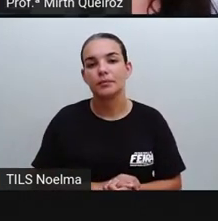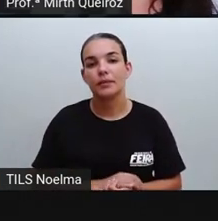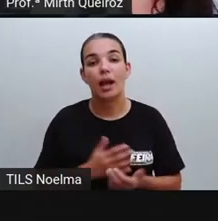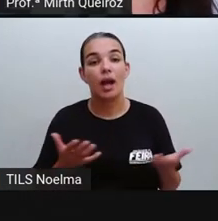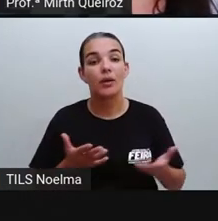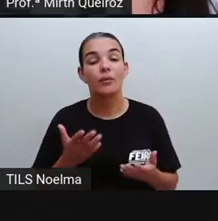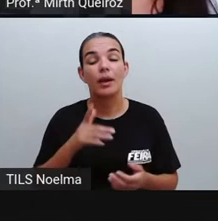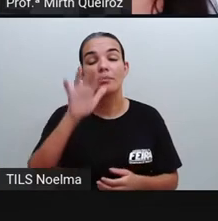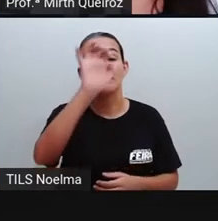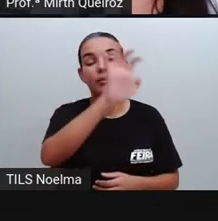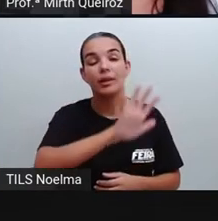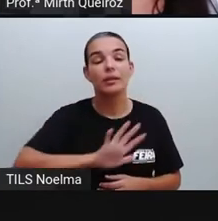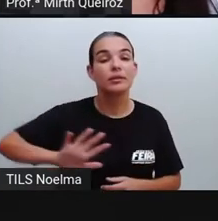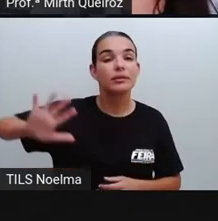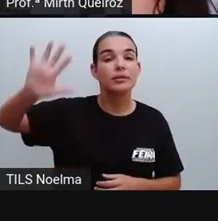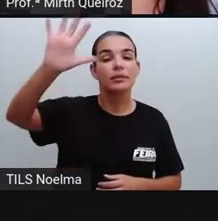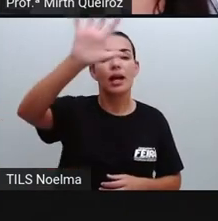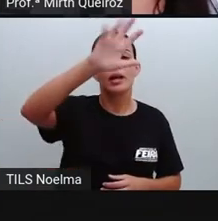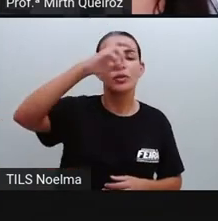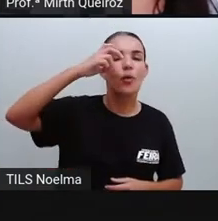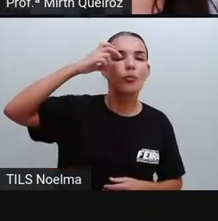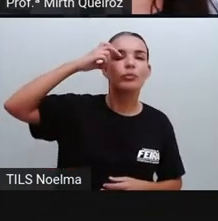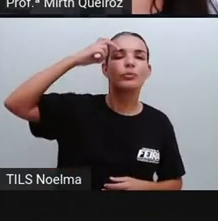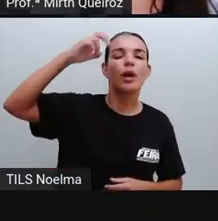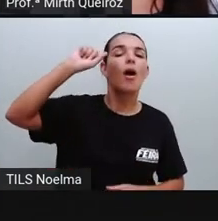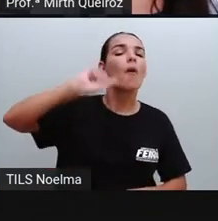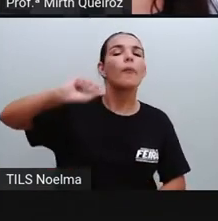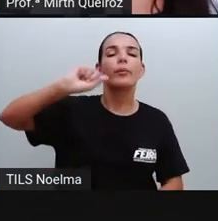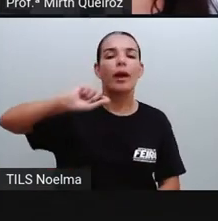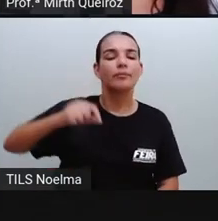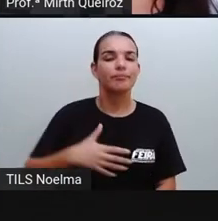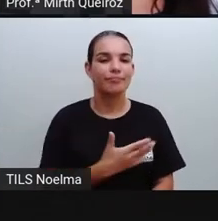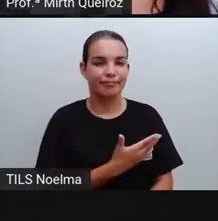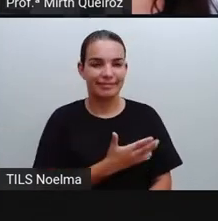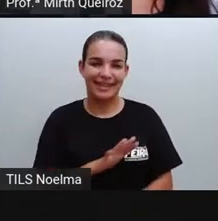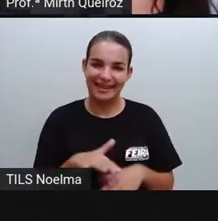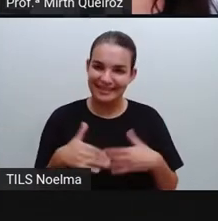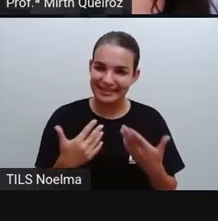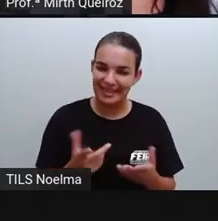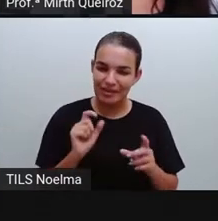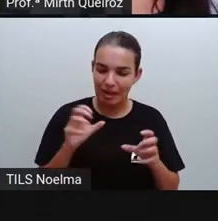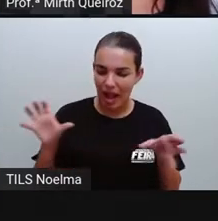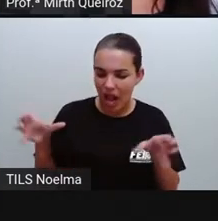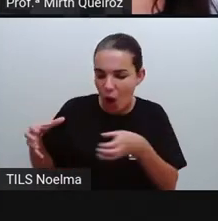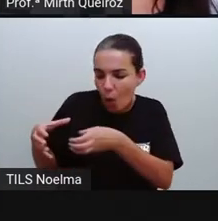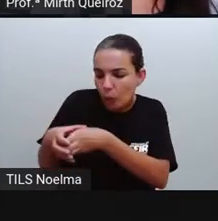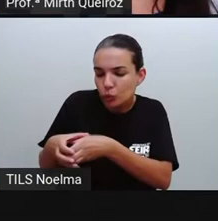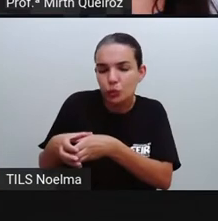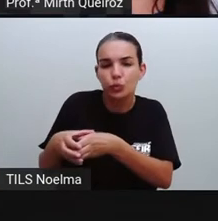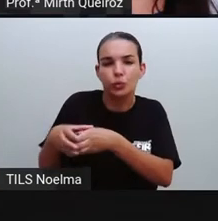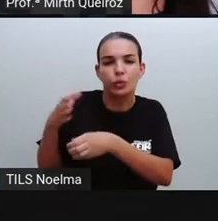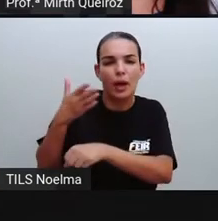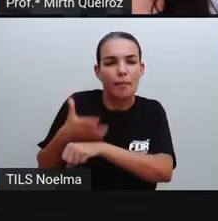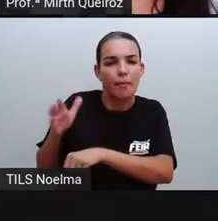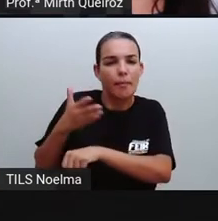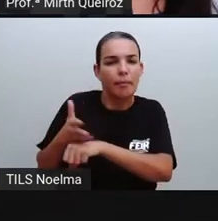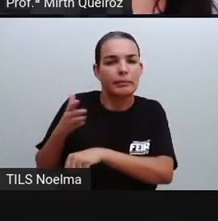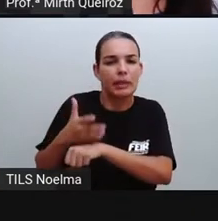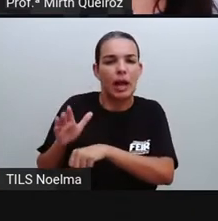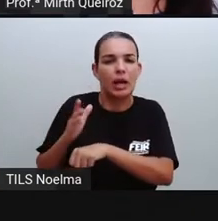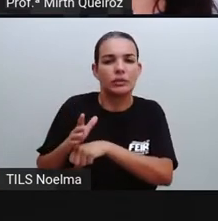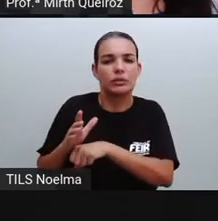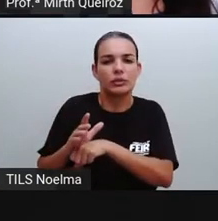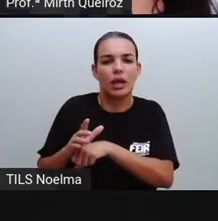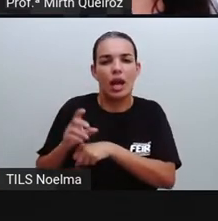E a paisagem cultural, o que que é? Uma vez que cultura é o conjunto de hábitos e de práticas sociais de um grupo